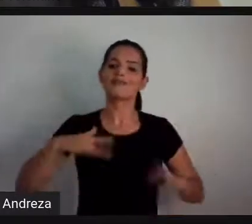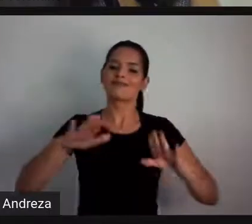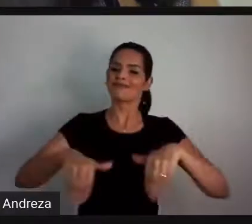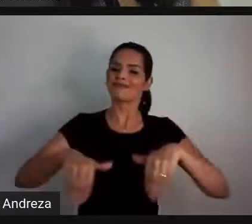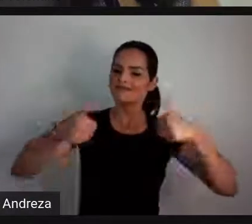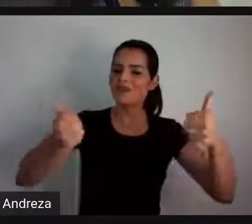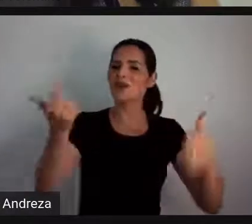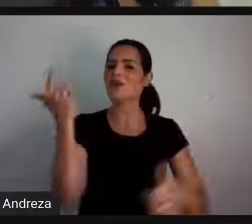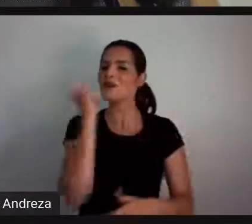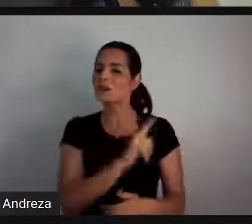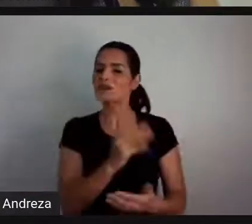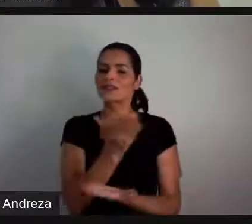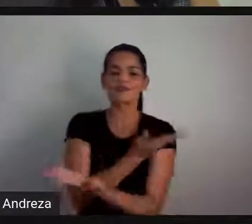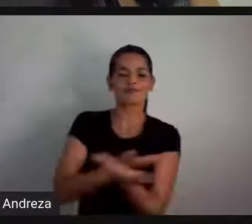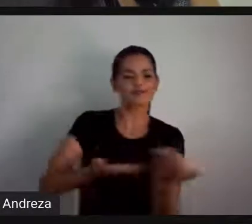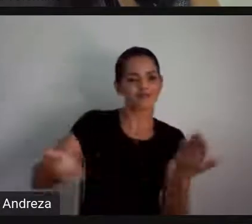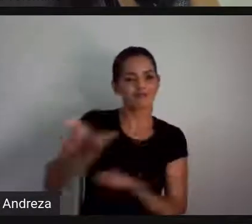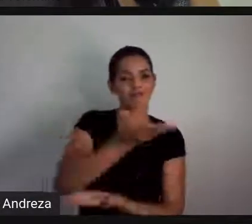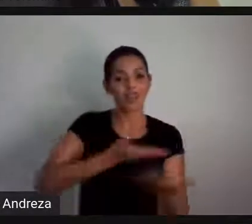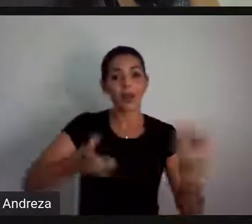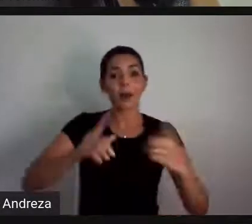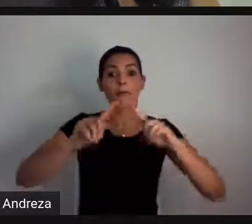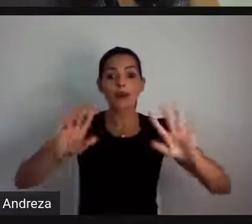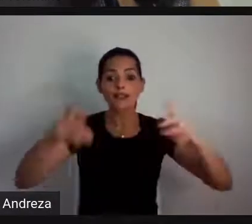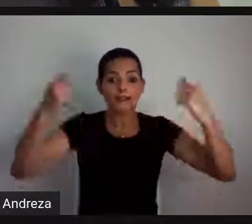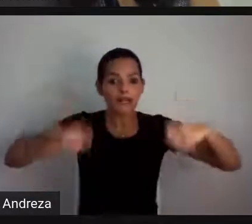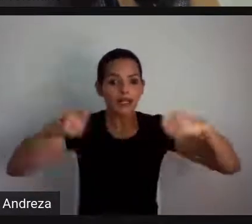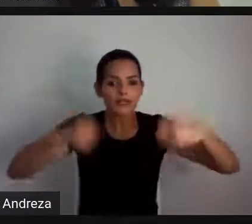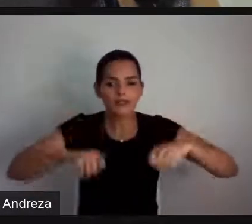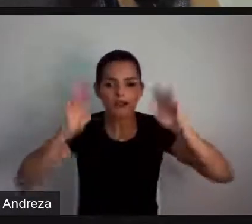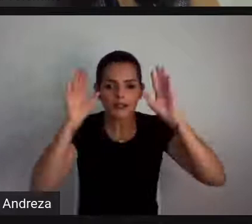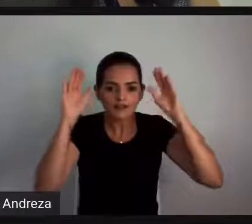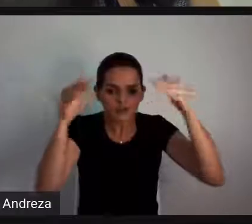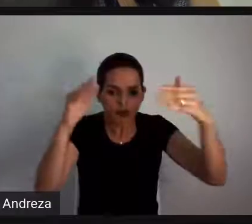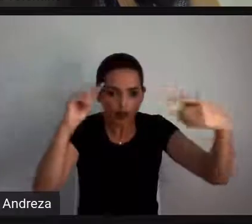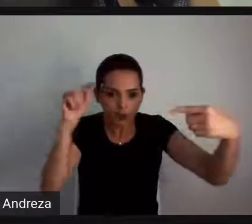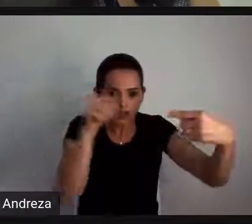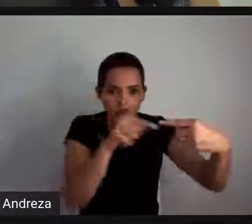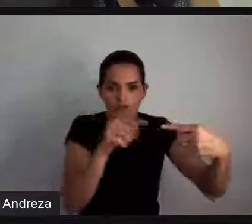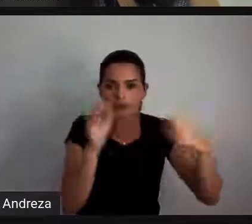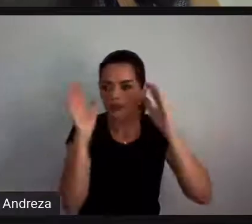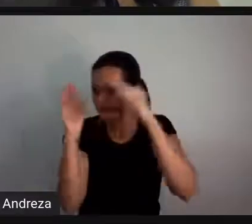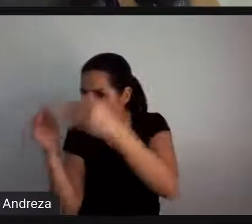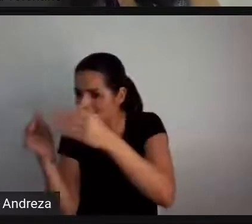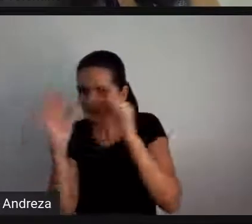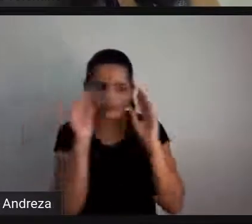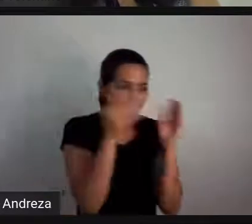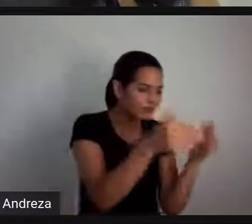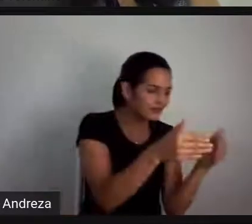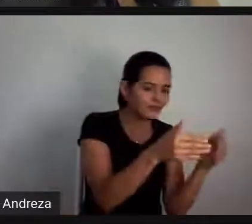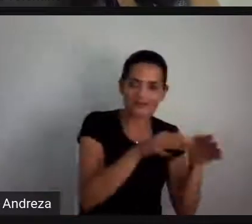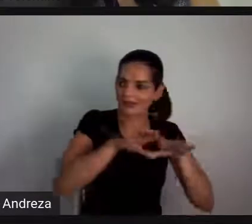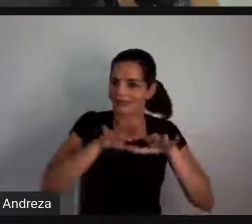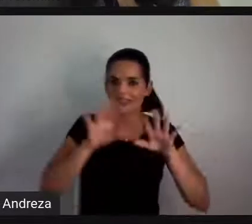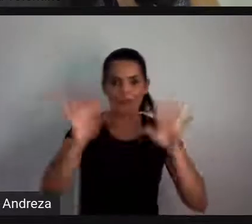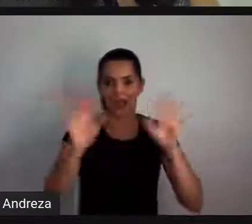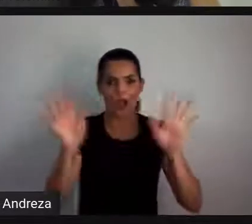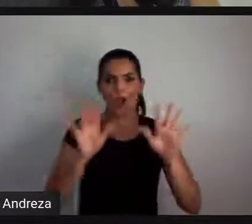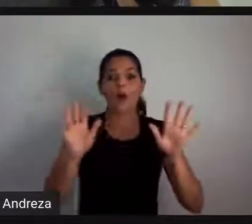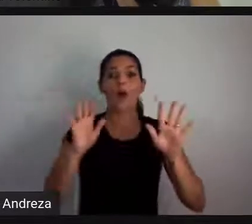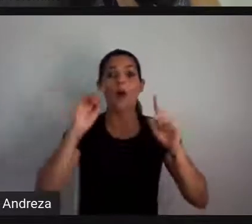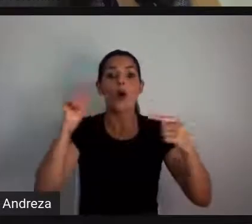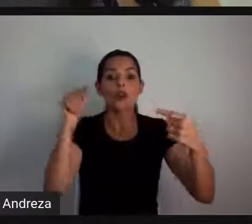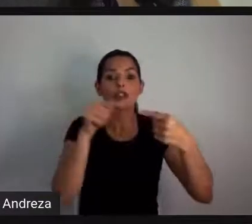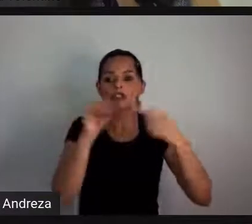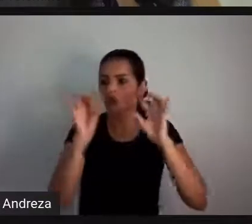vista relacional, mas eu preciso ter isso muito claro, porque senão eu só foco em um lado e o outro lado fica para trás, porque o meu objetivo passa a ser